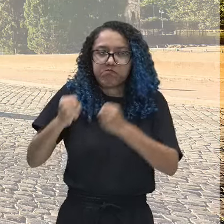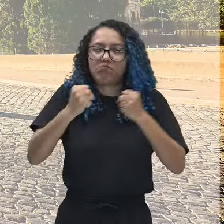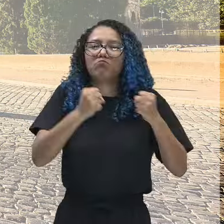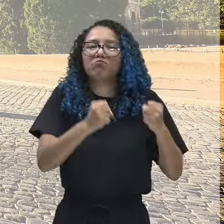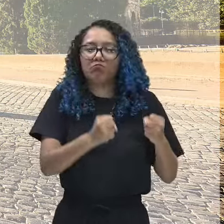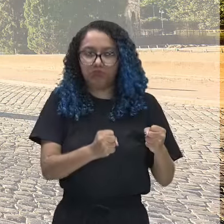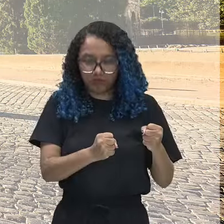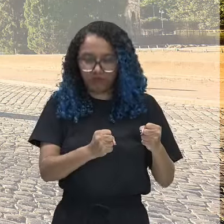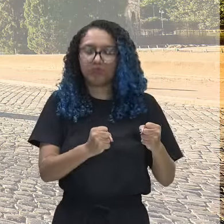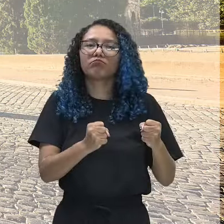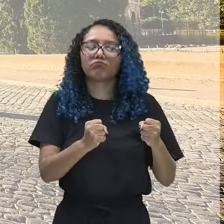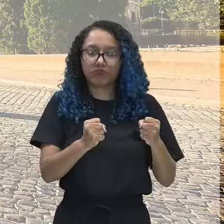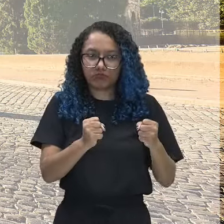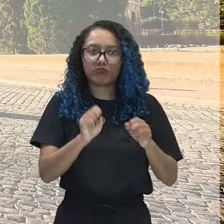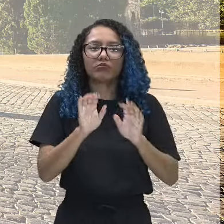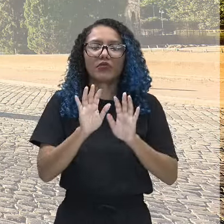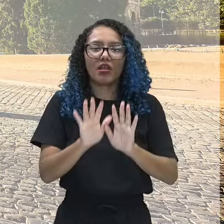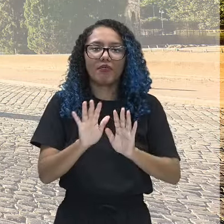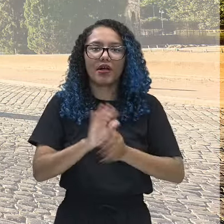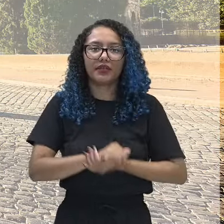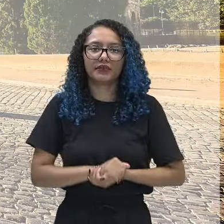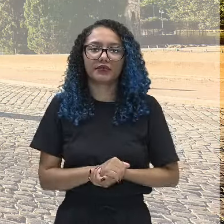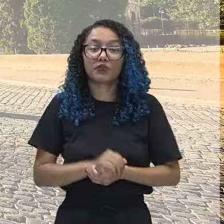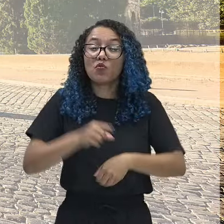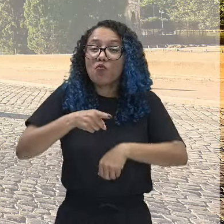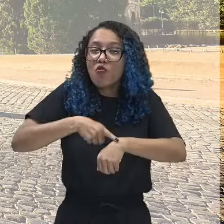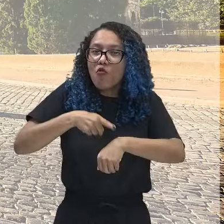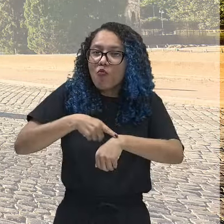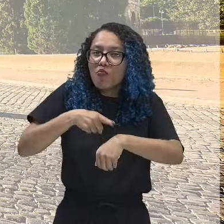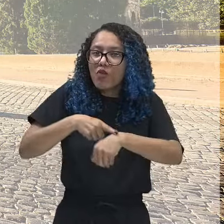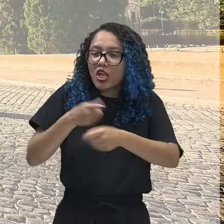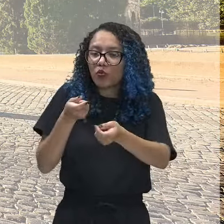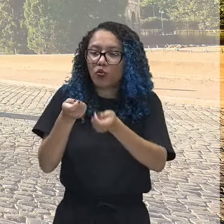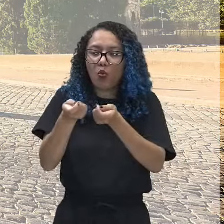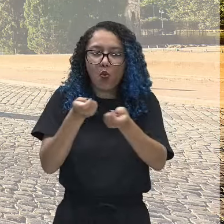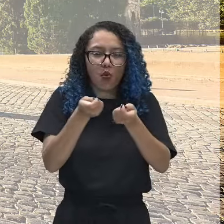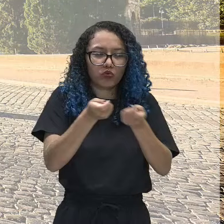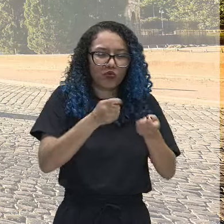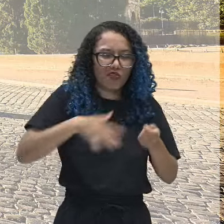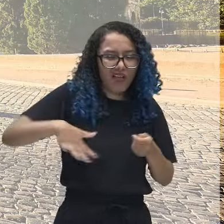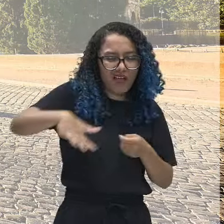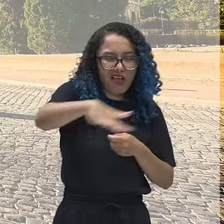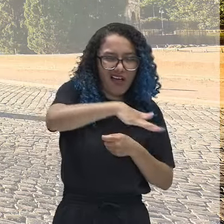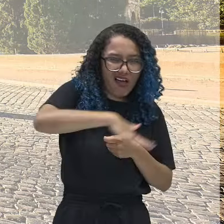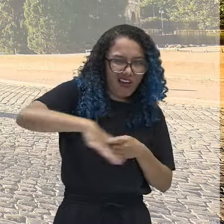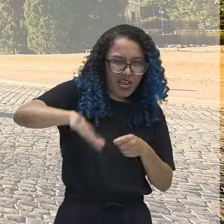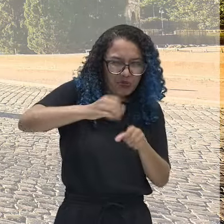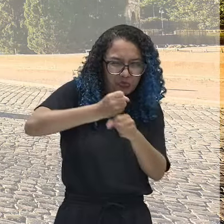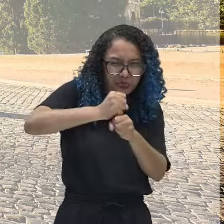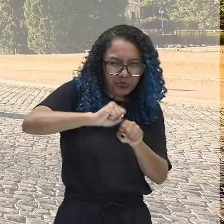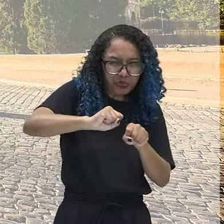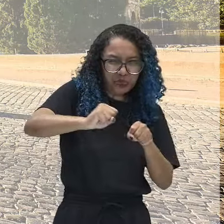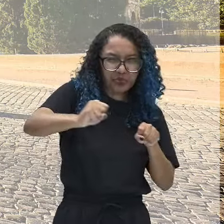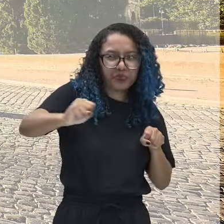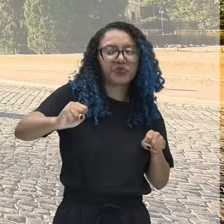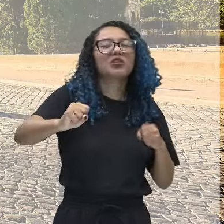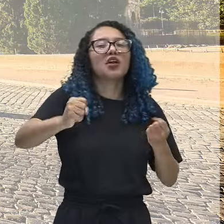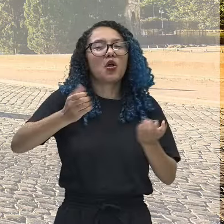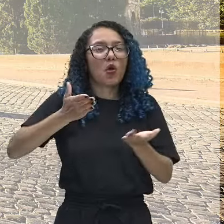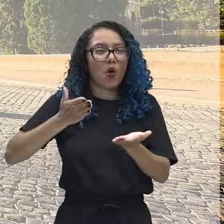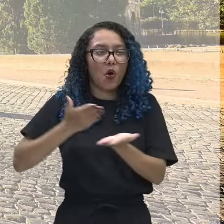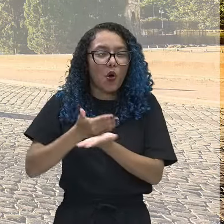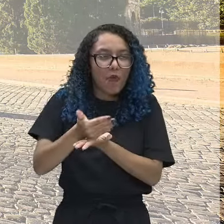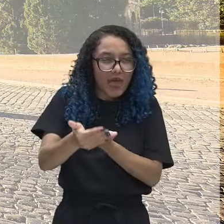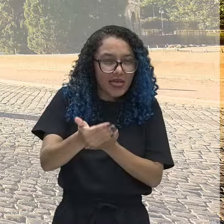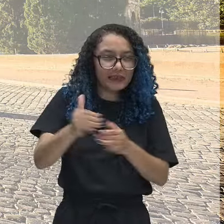momento que era preciso administrar esse vasto império, aí que esse sistema administrativo começa a entrar. E um